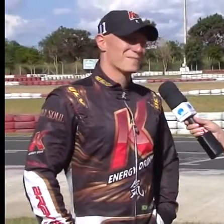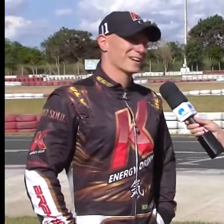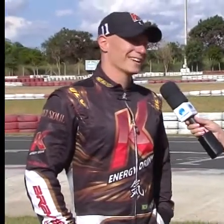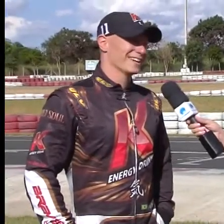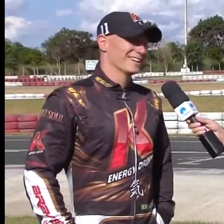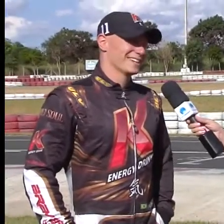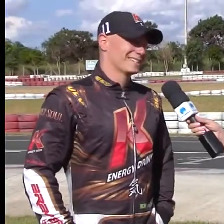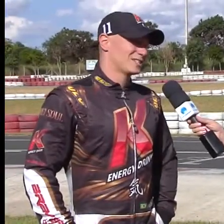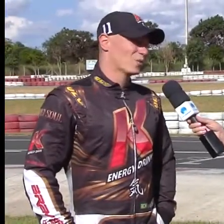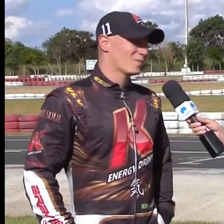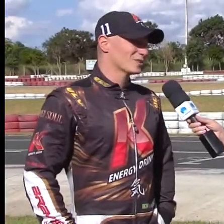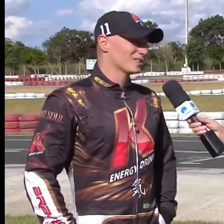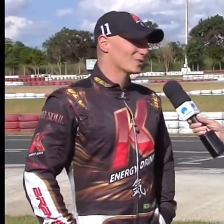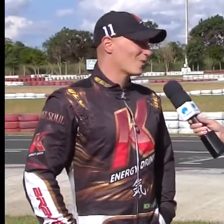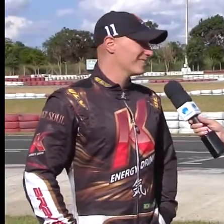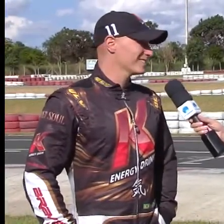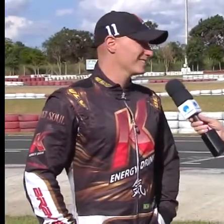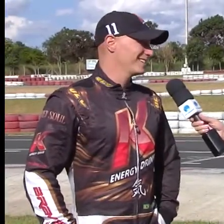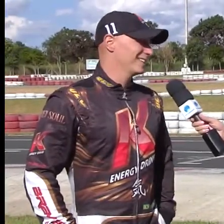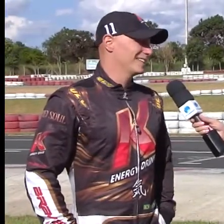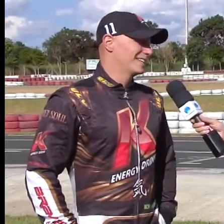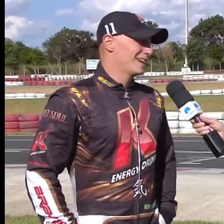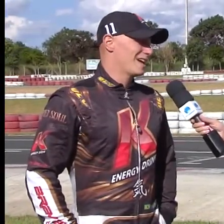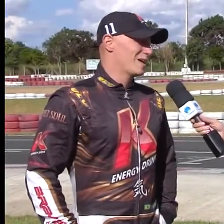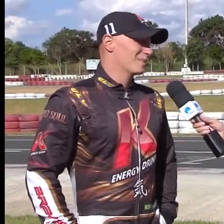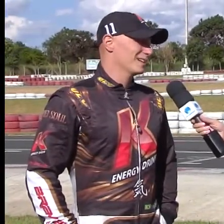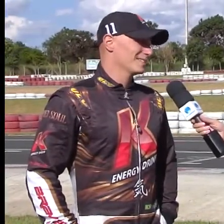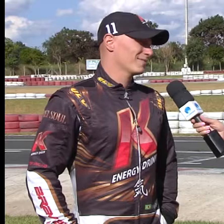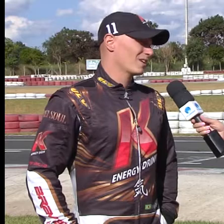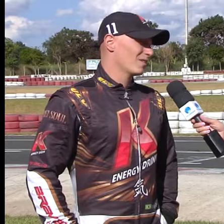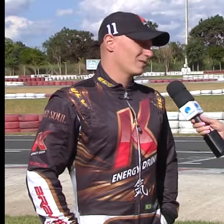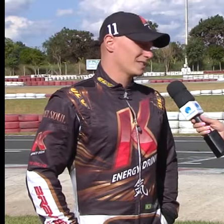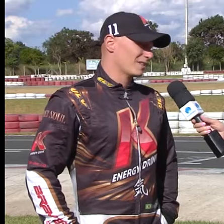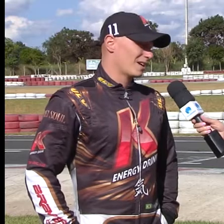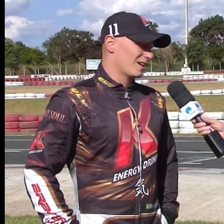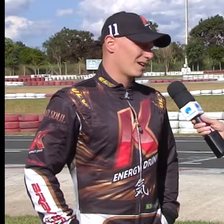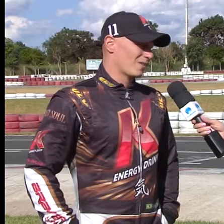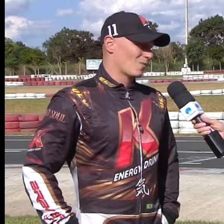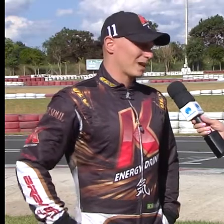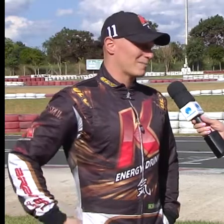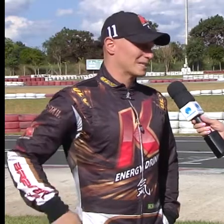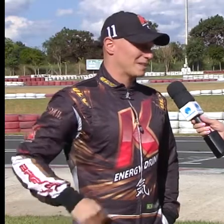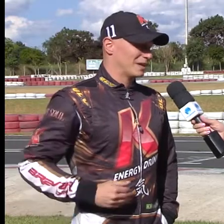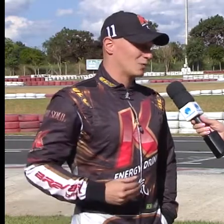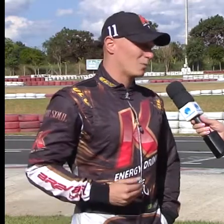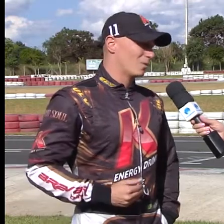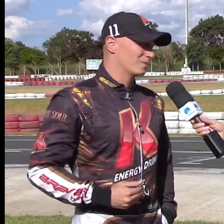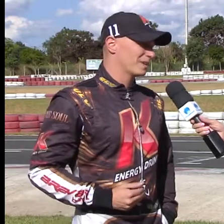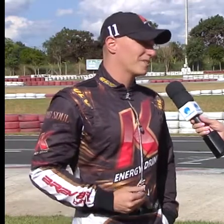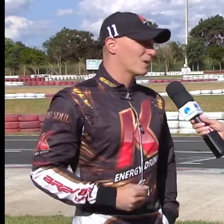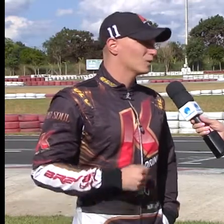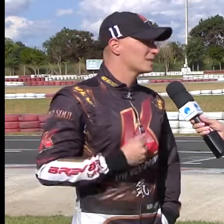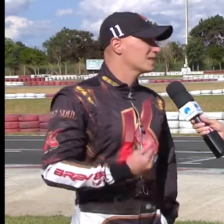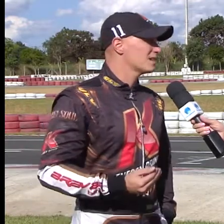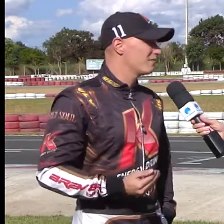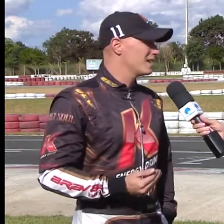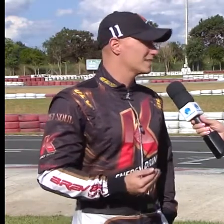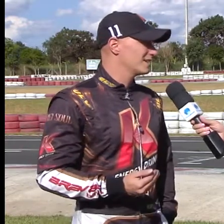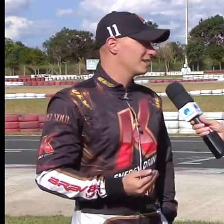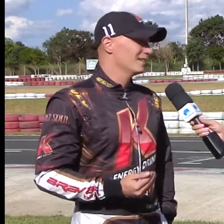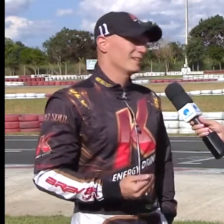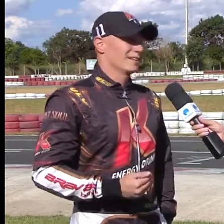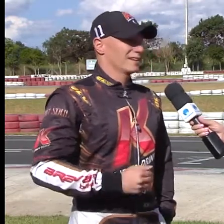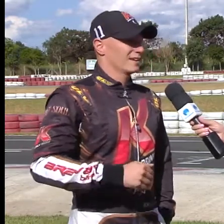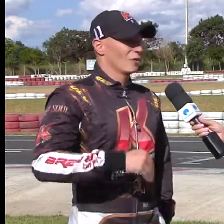viu? Porque você tira um peso nas costas, né? Porque você fica com aquele pensamento, pô, o que vai acontecer dessa